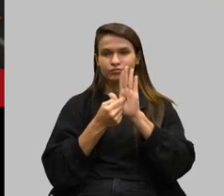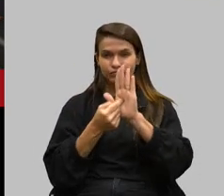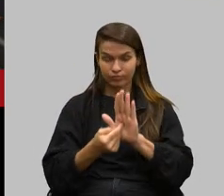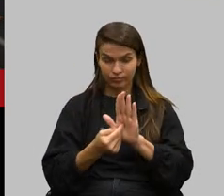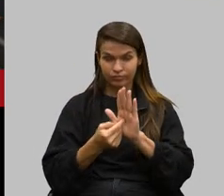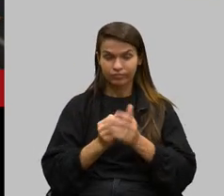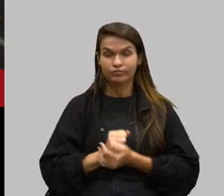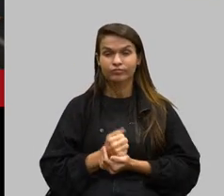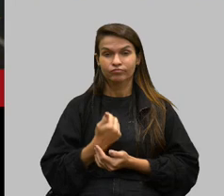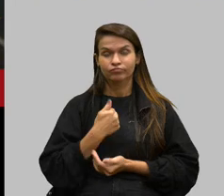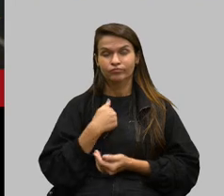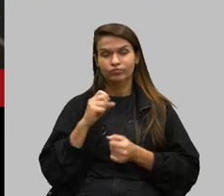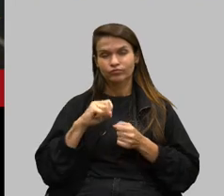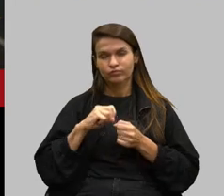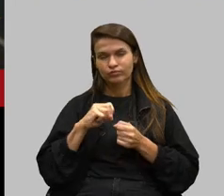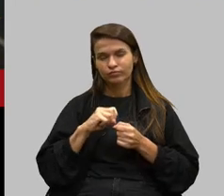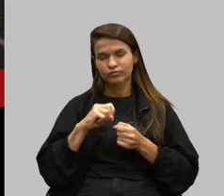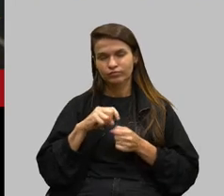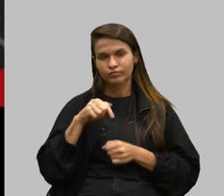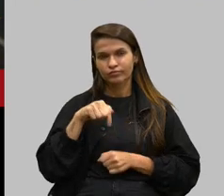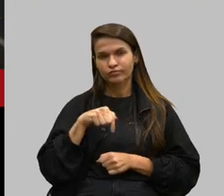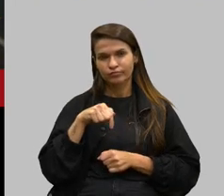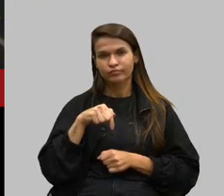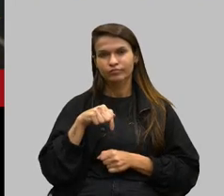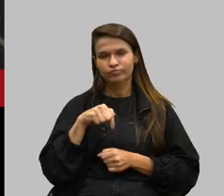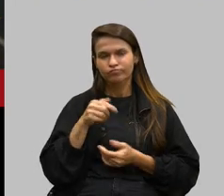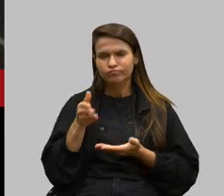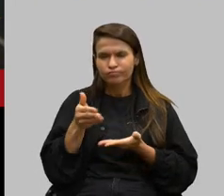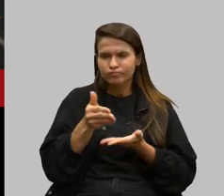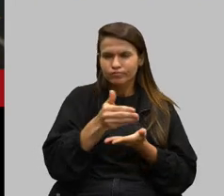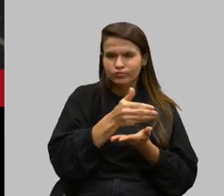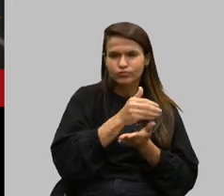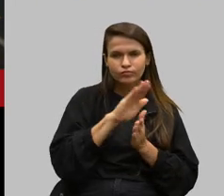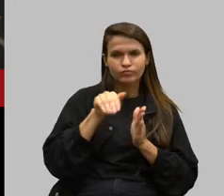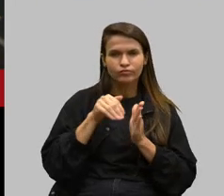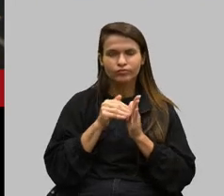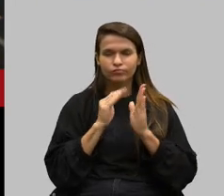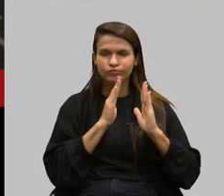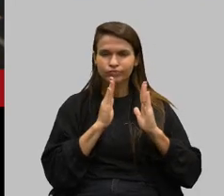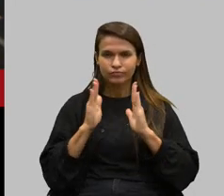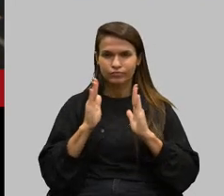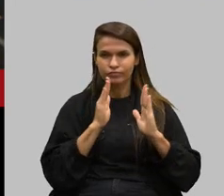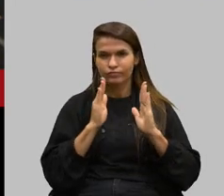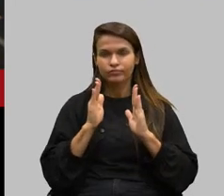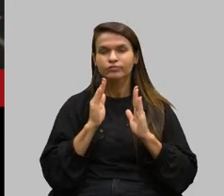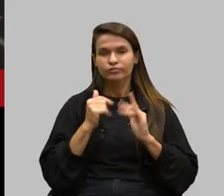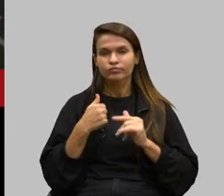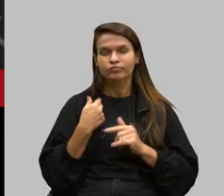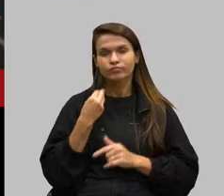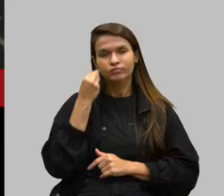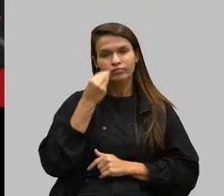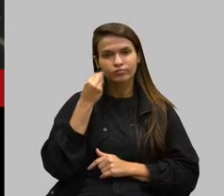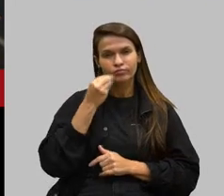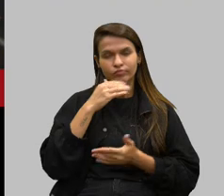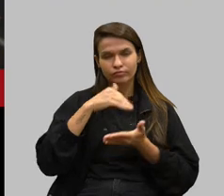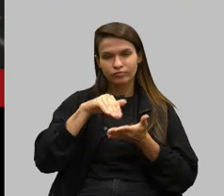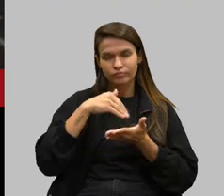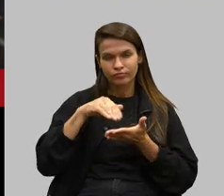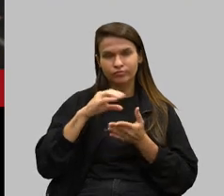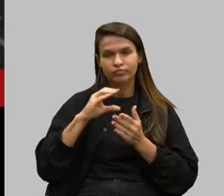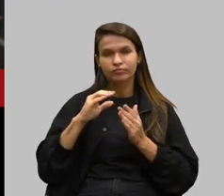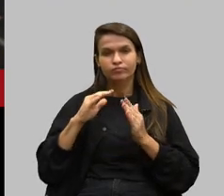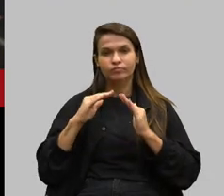então eu eu fiz aqui um um apanhado de todo tempo eh que estou na Secretaria da casa